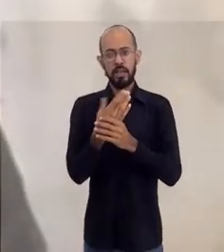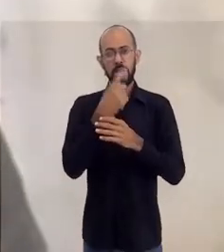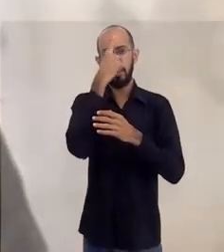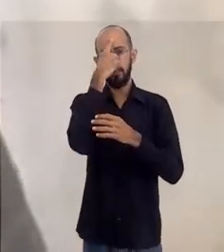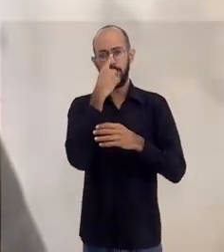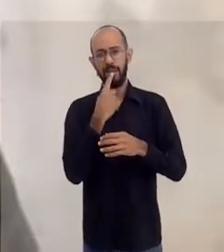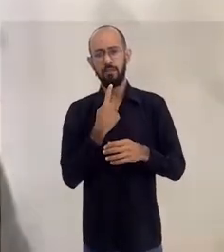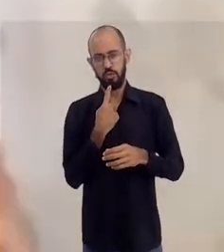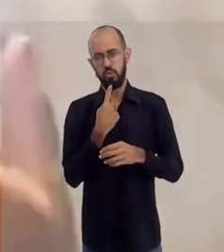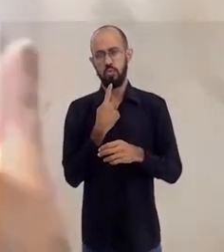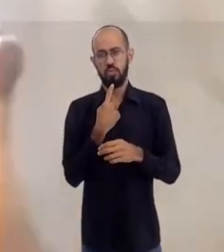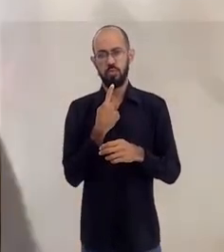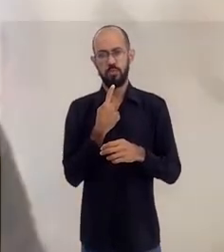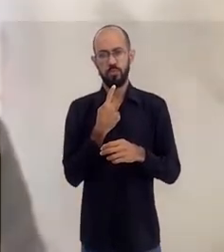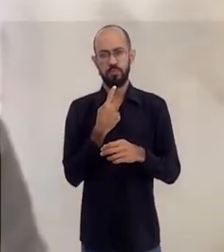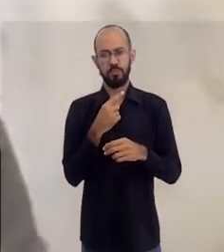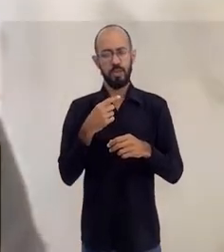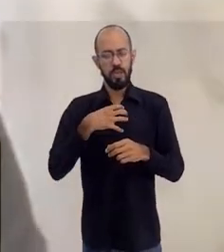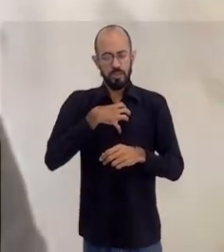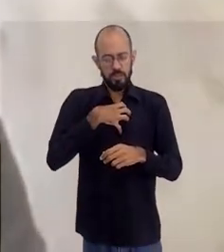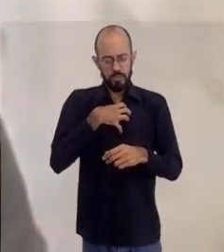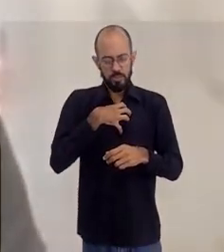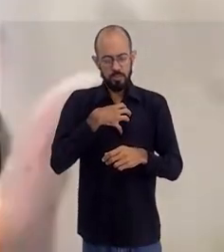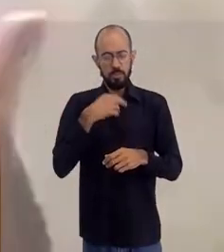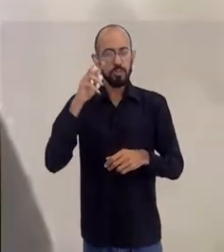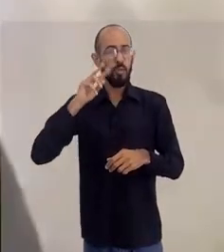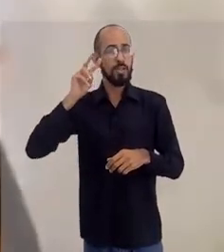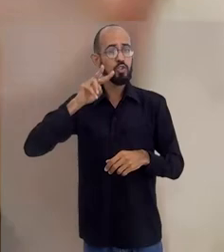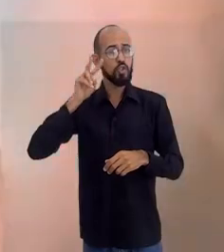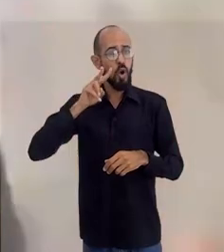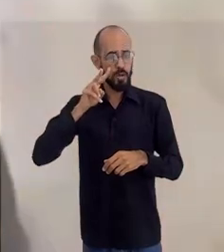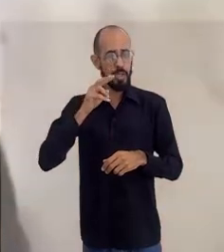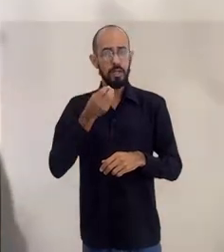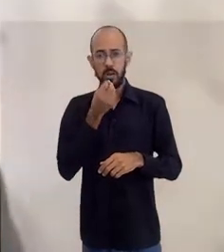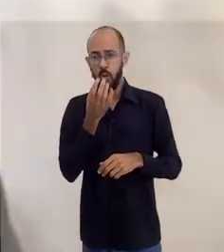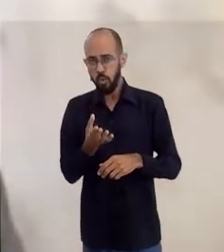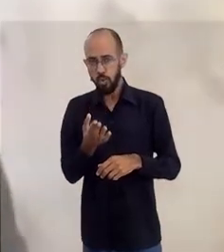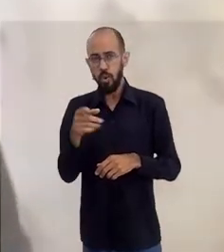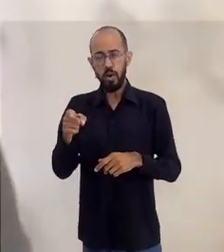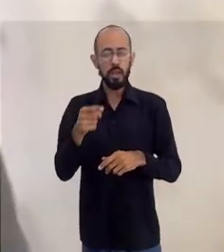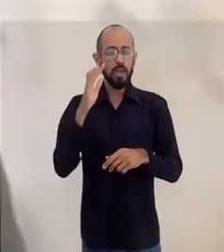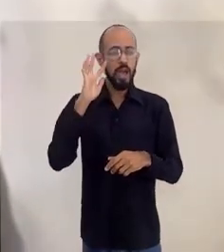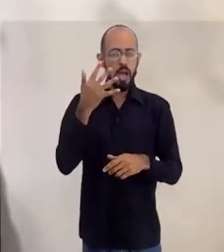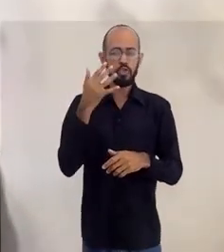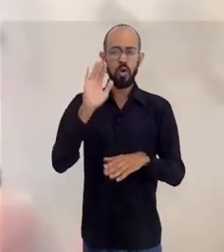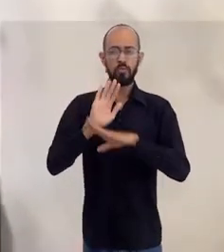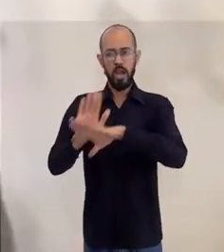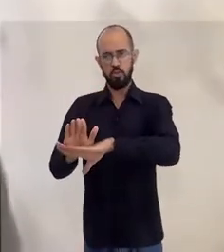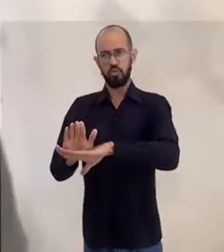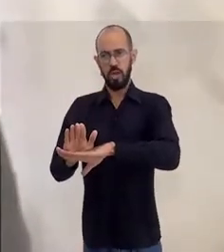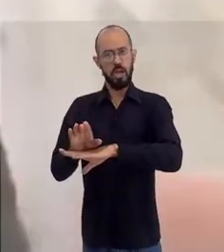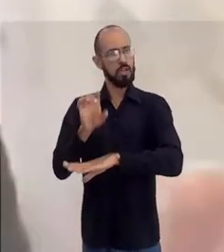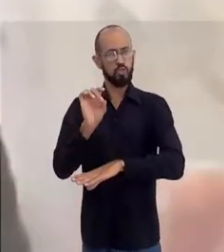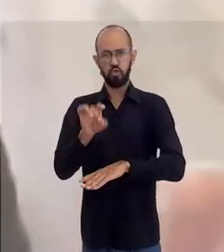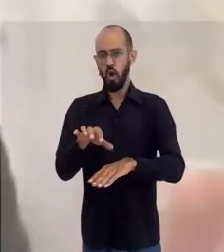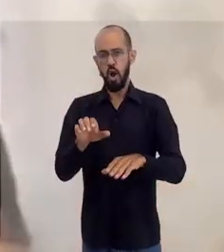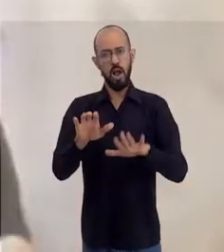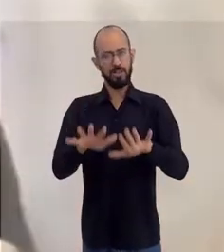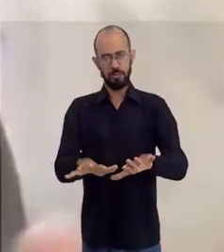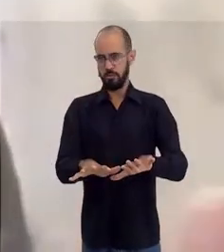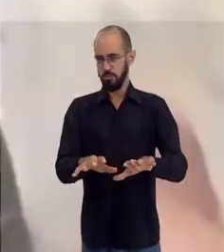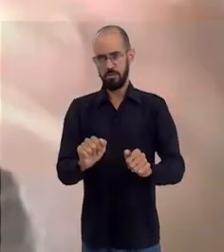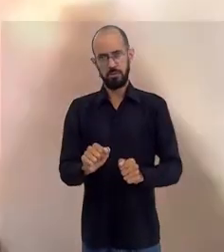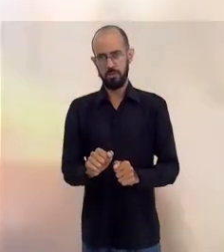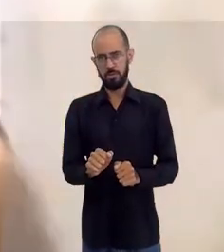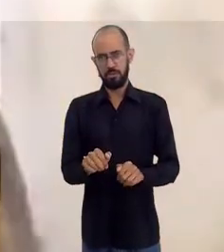depois detalhar esse processo e se sensibilizar com a história decide e dar aquela pessoa então é simples